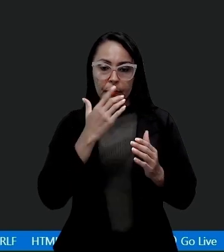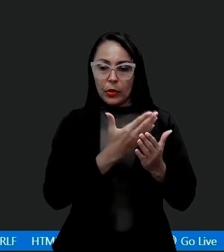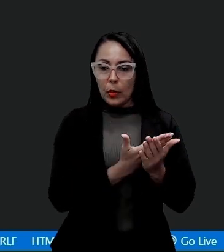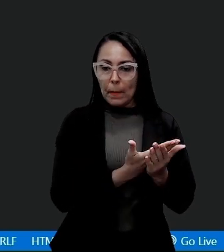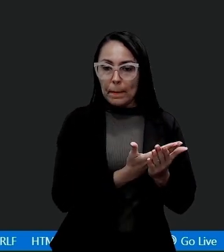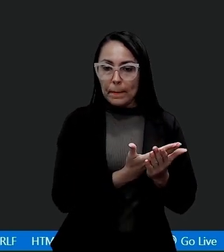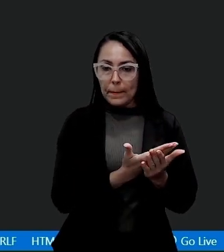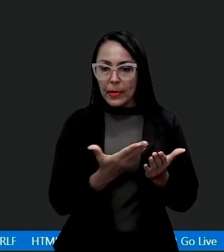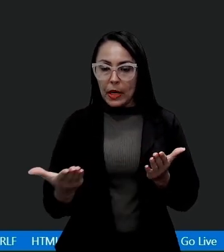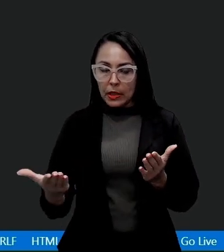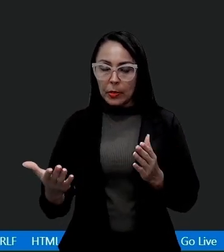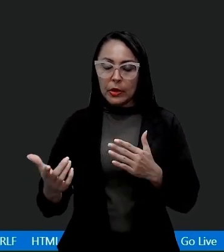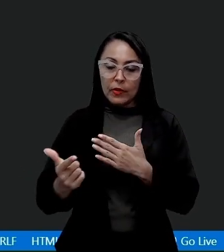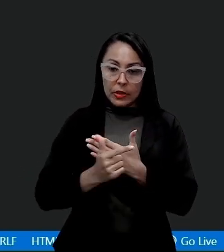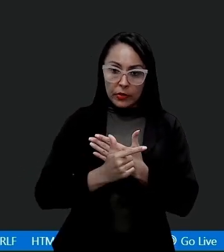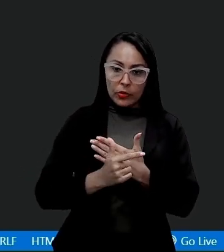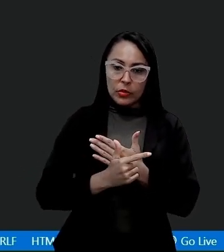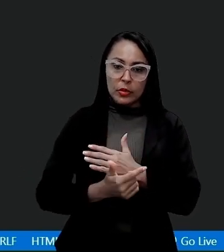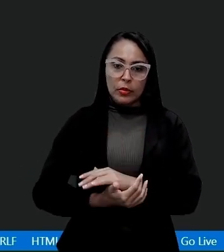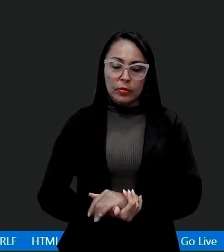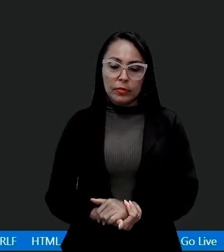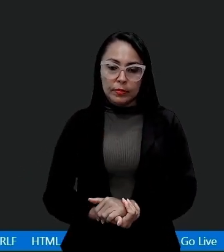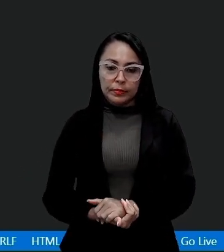ser a função batalha.